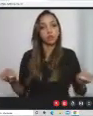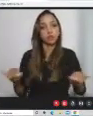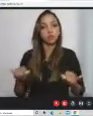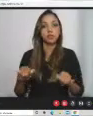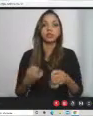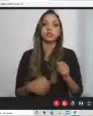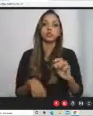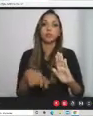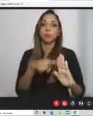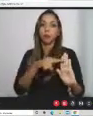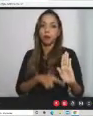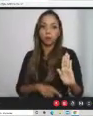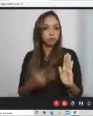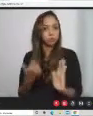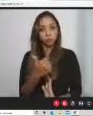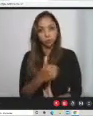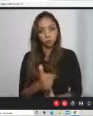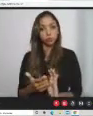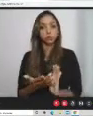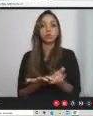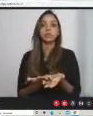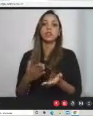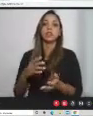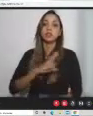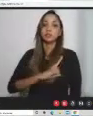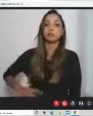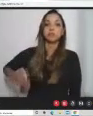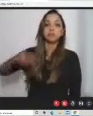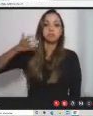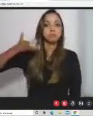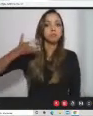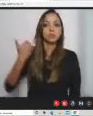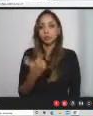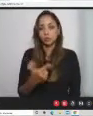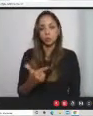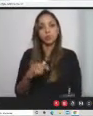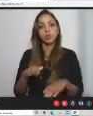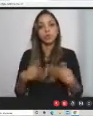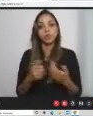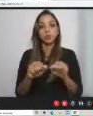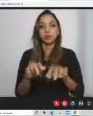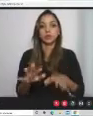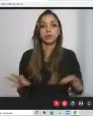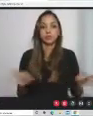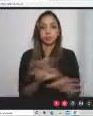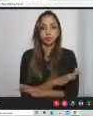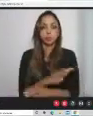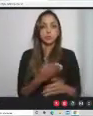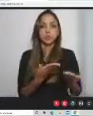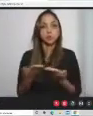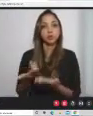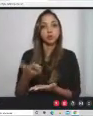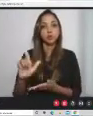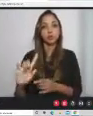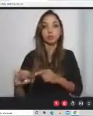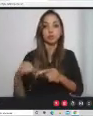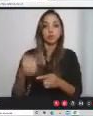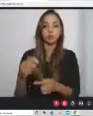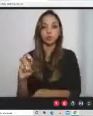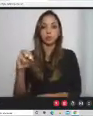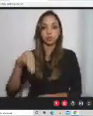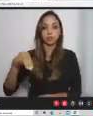a tribuna e nenhuma matéria para deliberar. O senhor presidente Wolney Frantas deu por encerrada a sessão, convocando outra logo após para 5 minutos, para